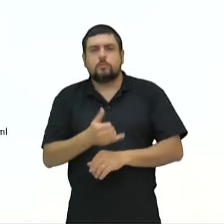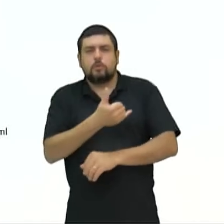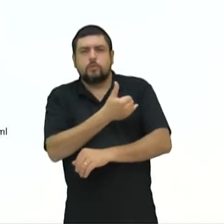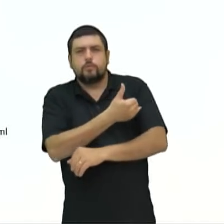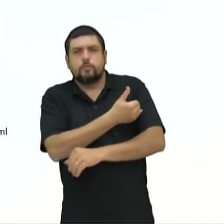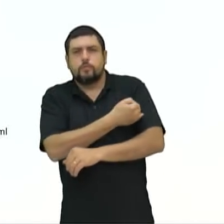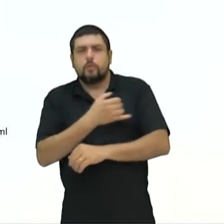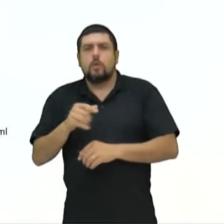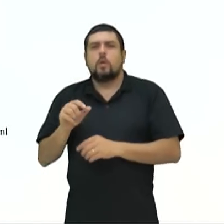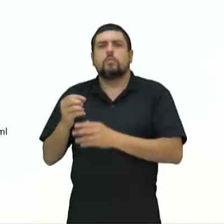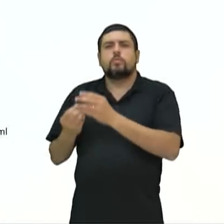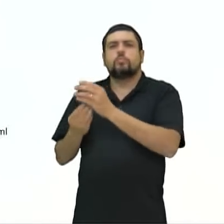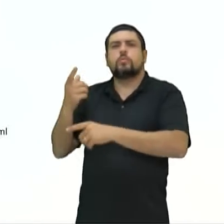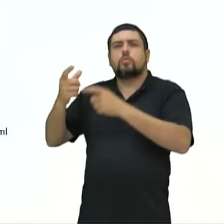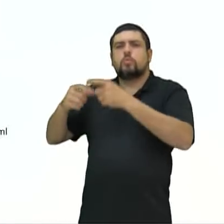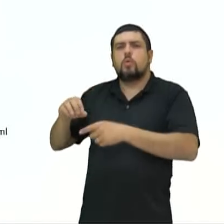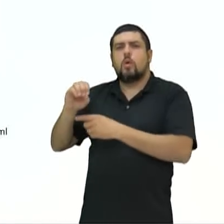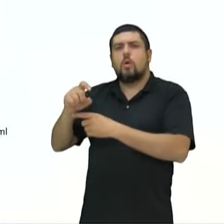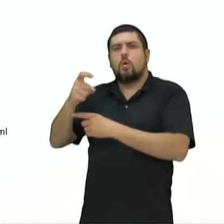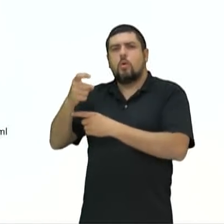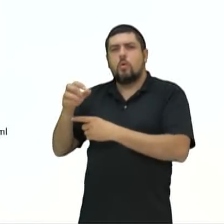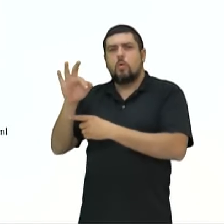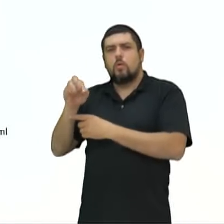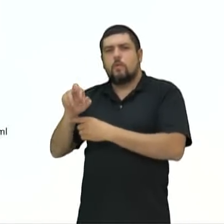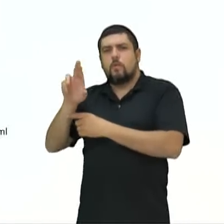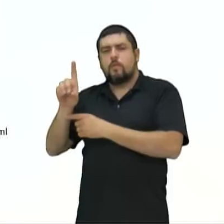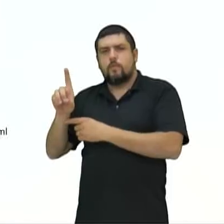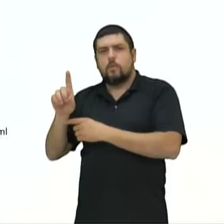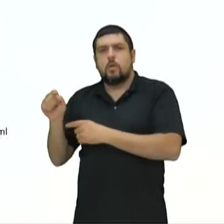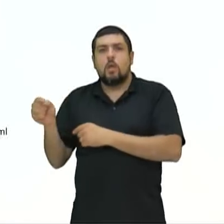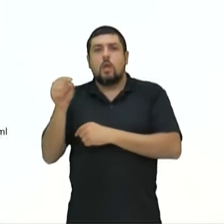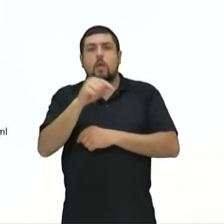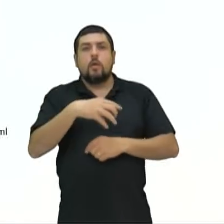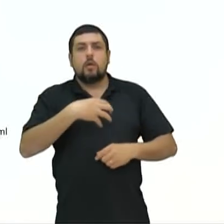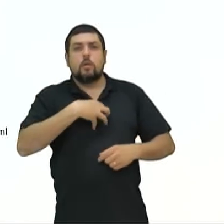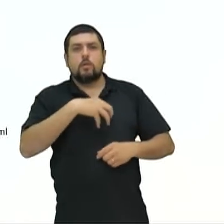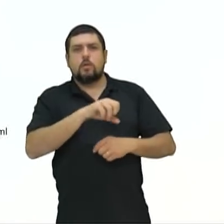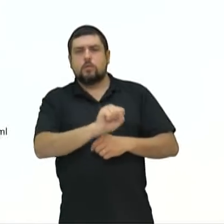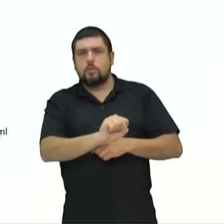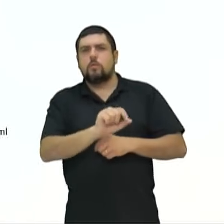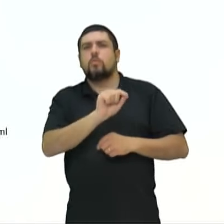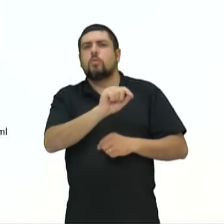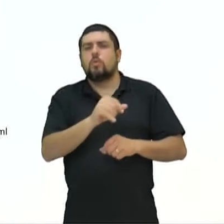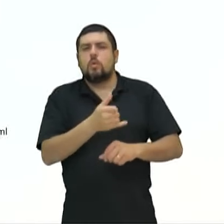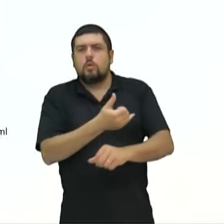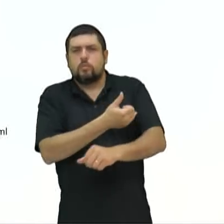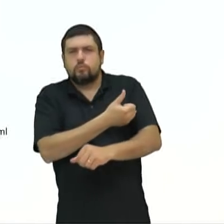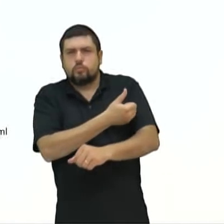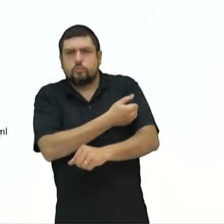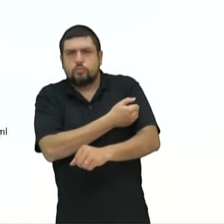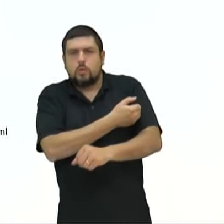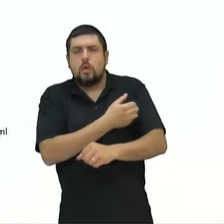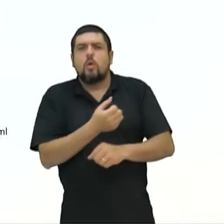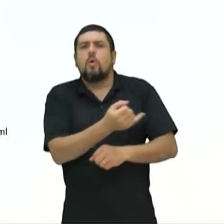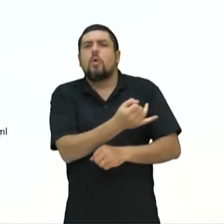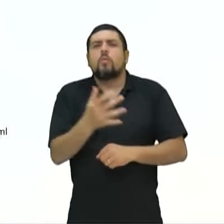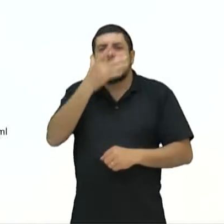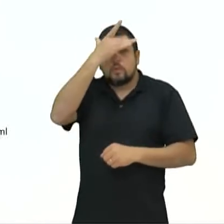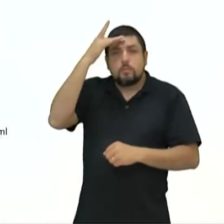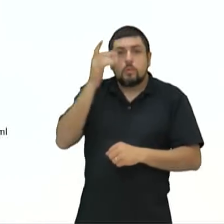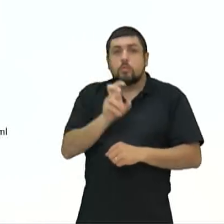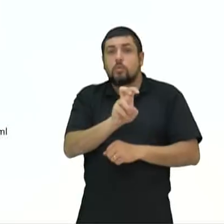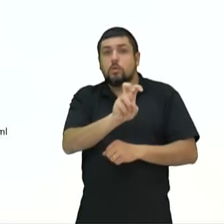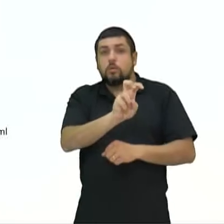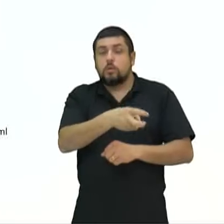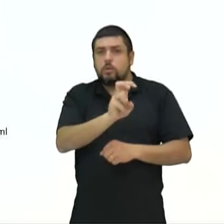contra a Covid-19 será testada em Salvador. No total, serão 5.000 voluntários no Brasil. Está dizendo que já começou em São Paulo e